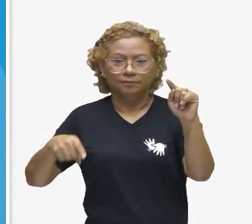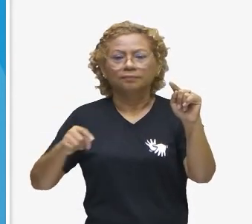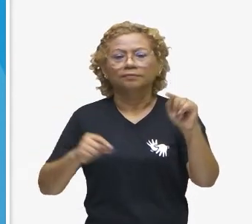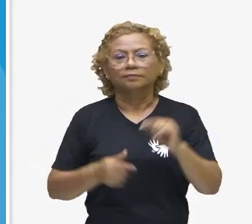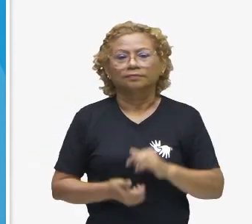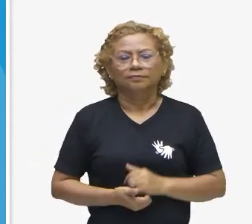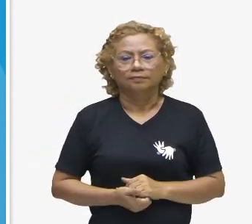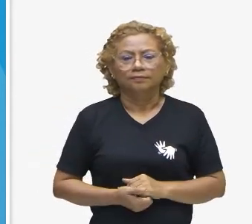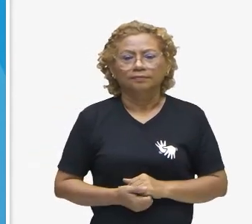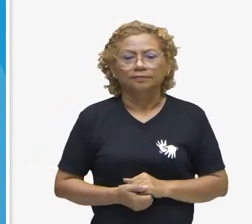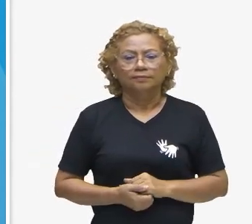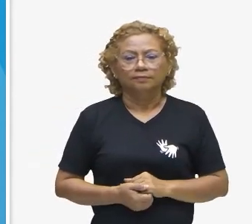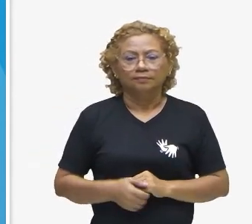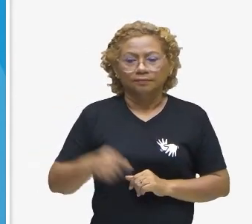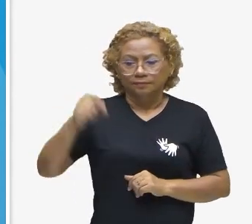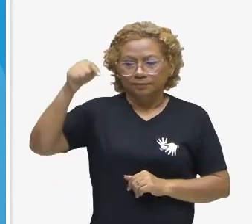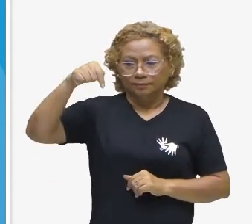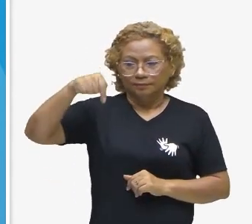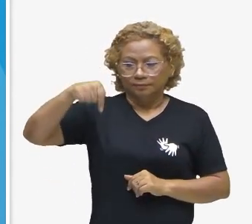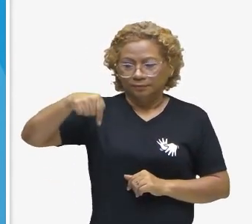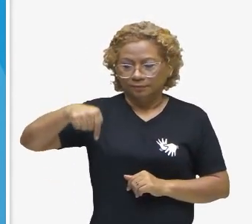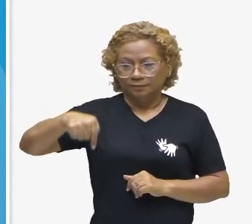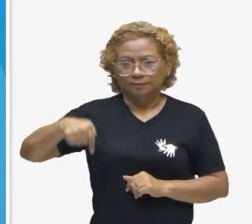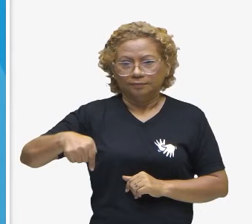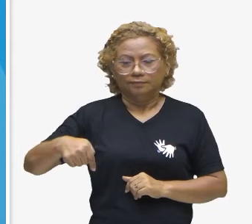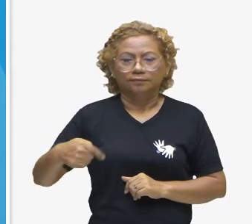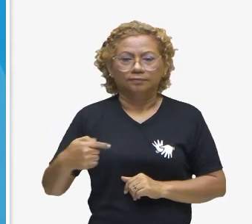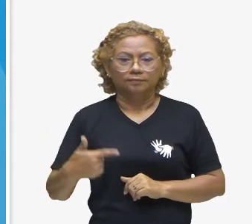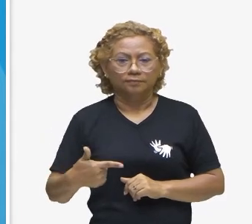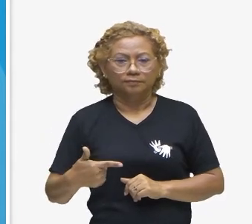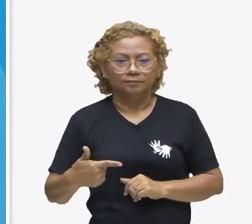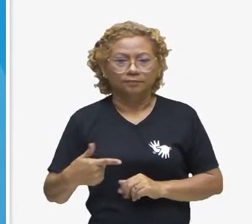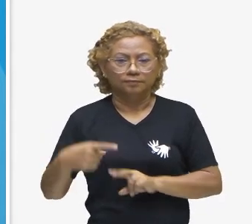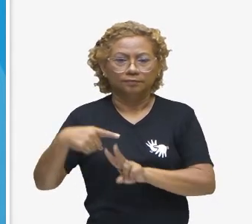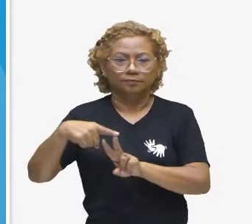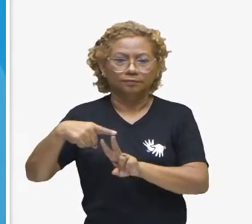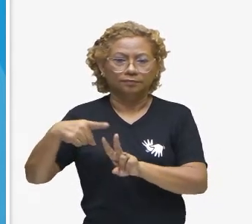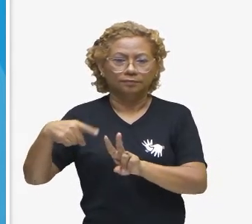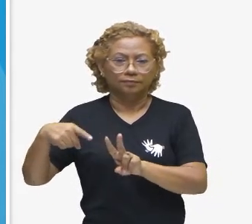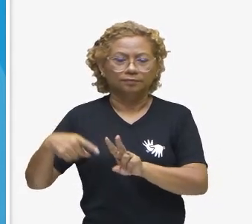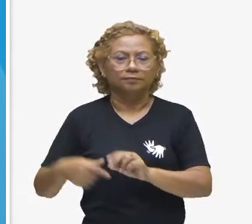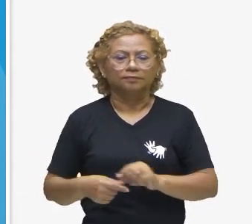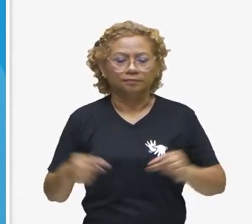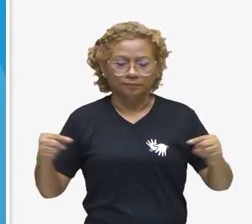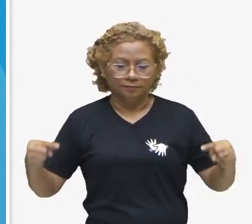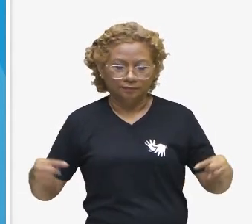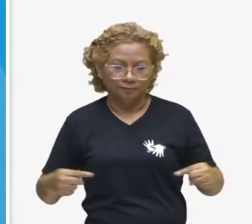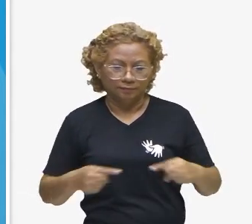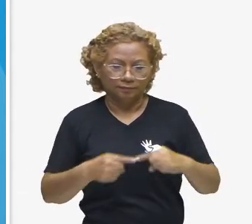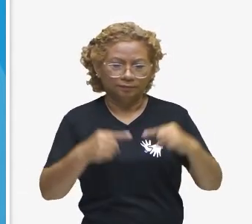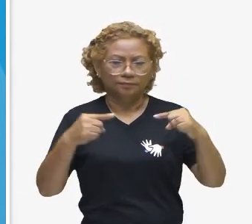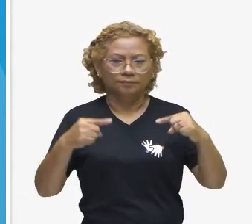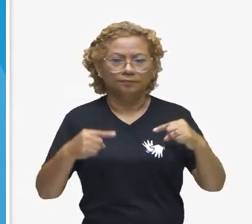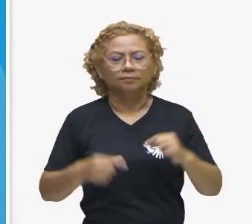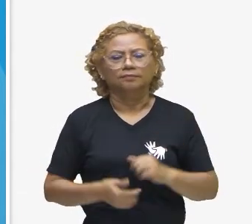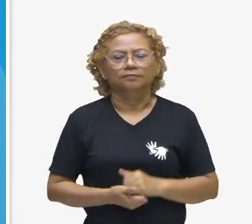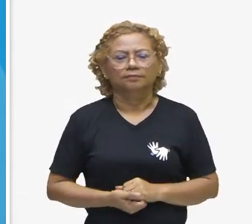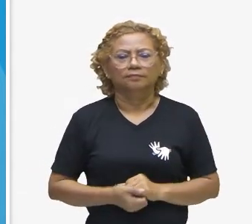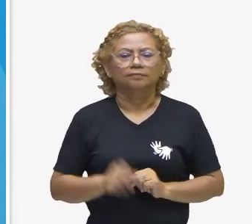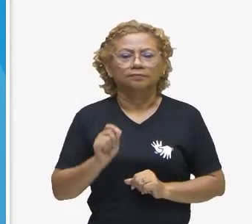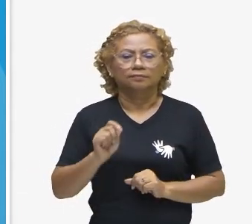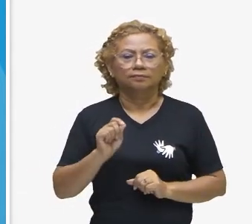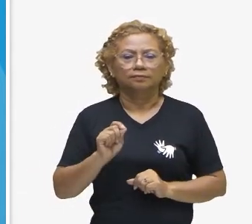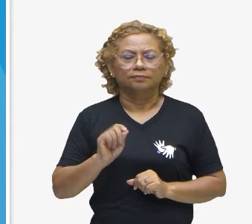foi na direção do 2π, ou seja, A partir daqui do 2π, o que acontece com